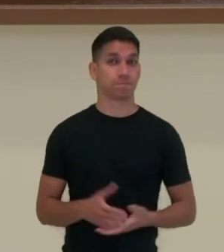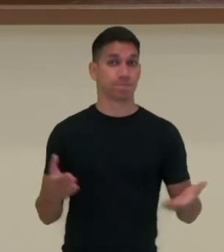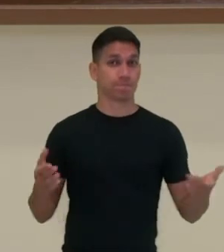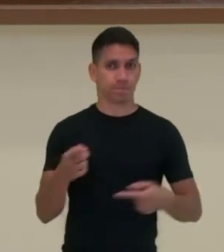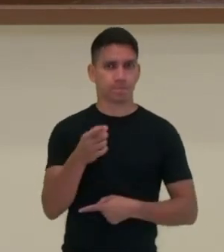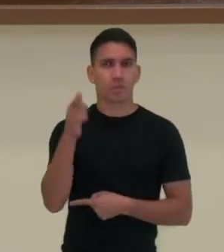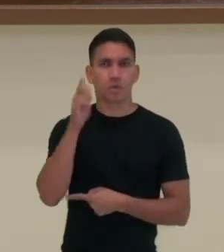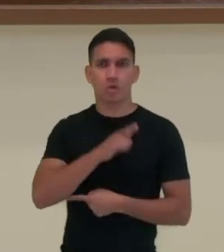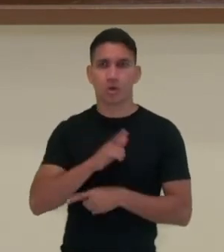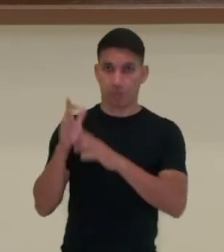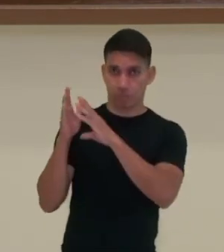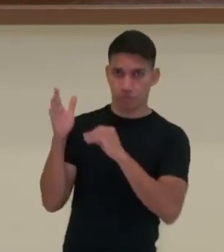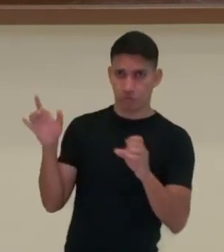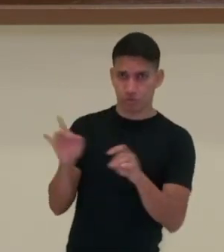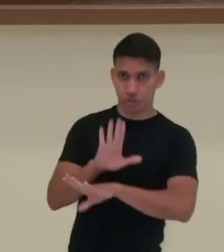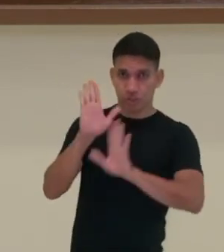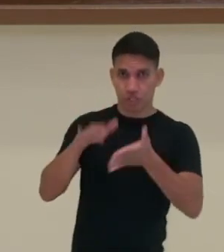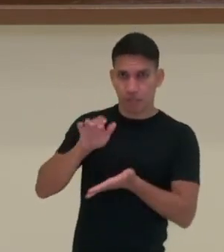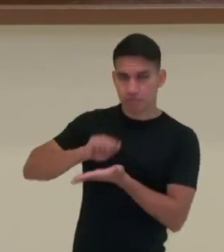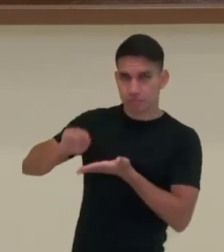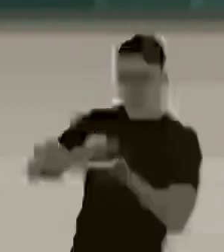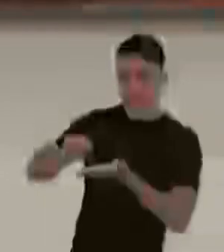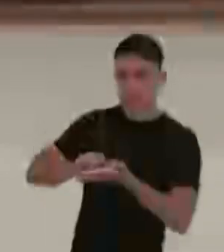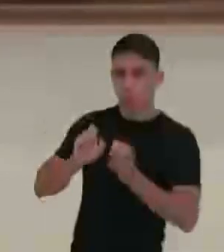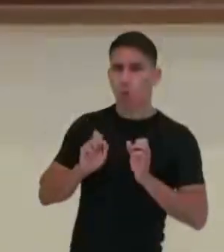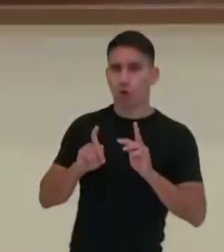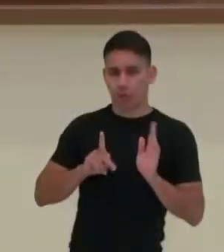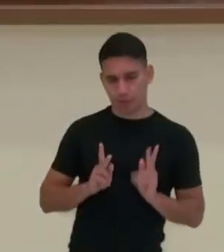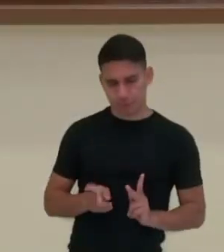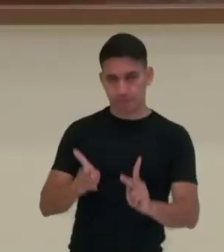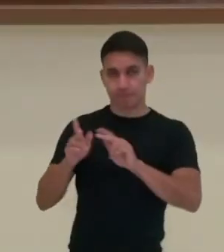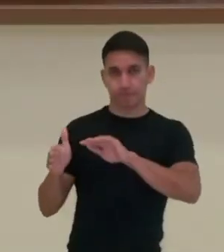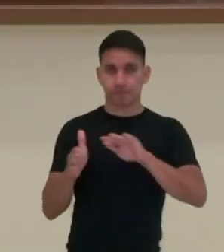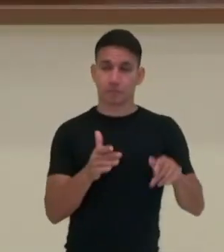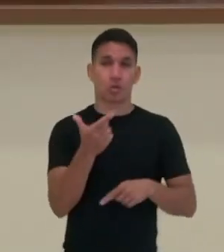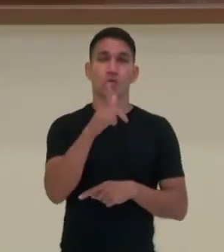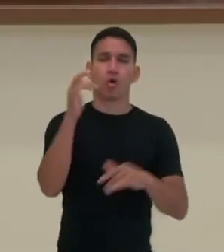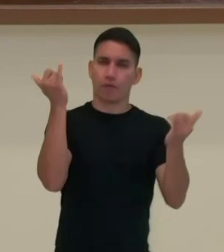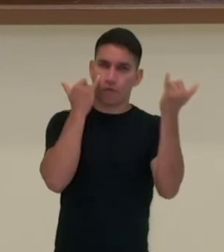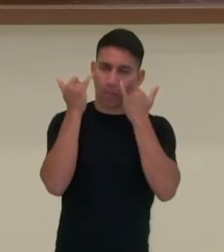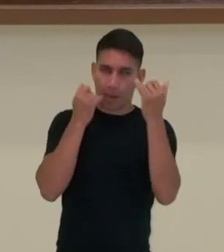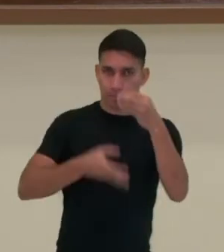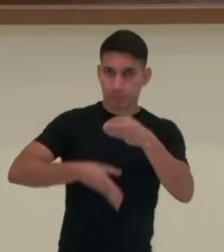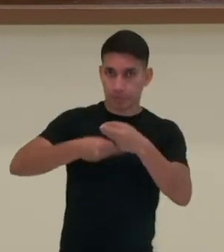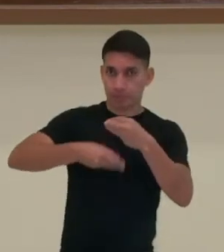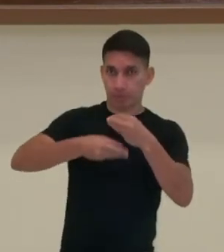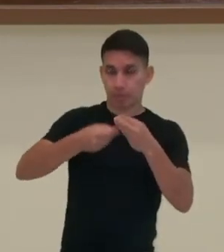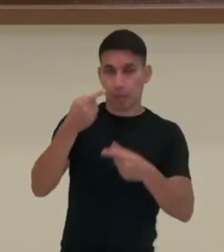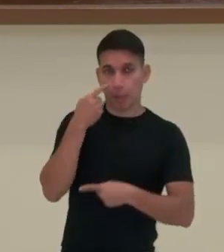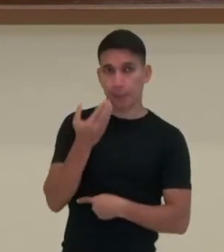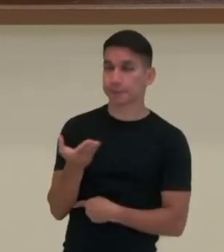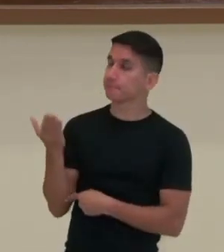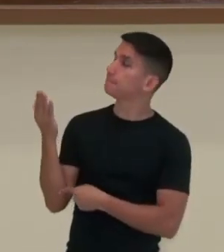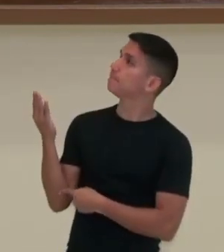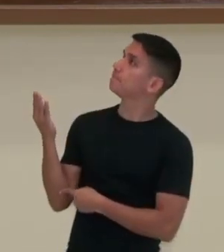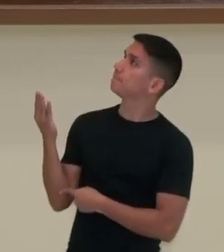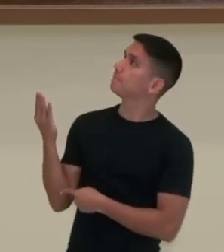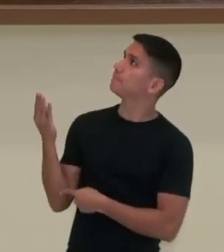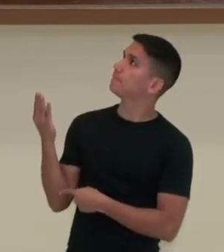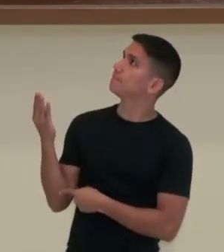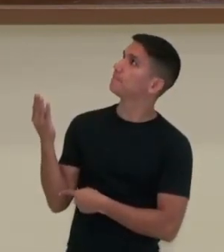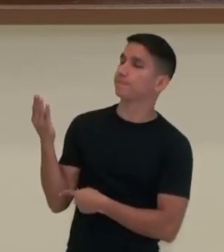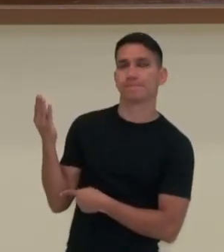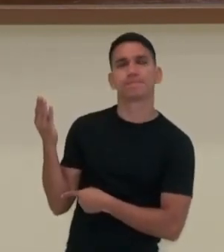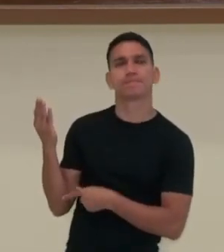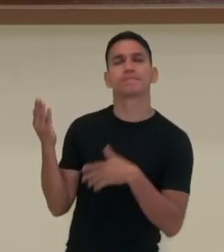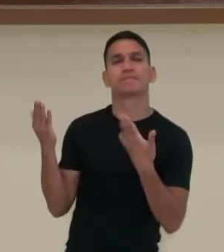Legal? Conseguiu anotar aí? Perfeito? Vamos lá? Mais algumas informações para anotarmos? Vejamos.